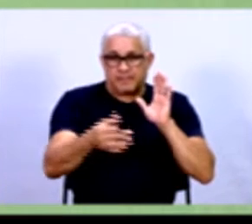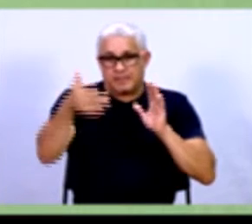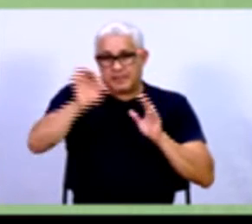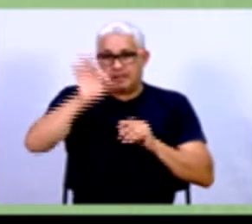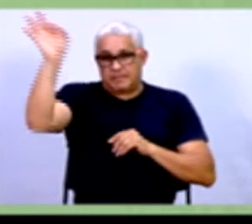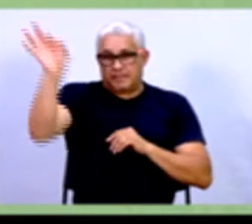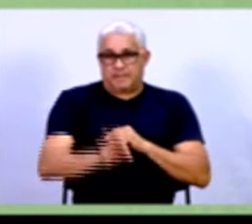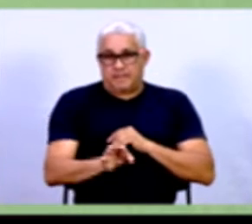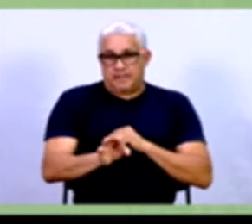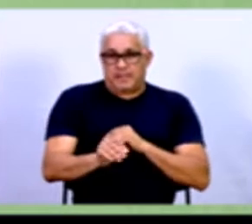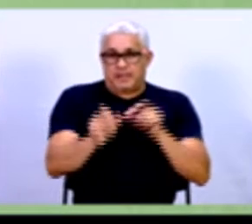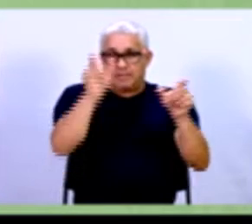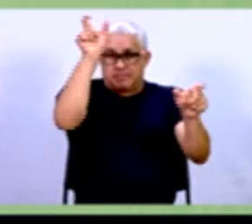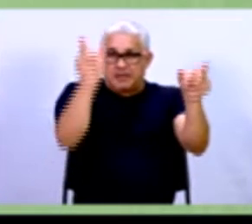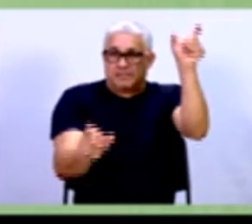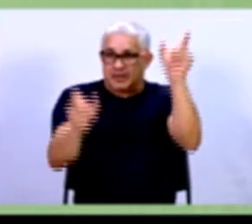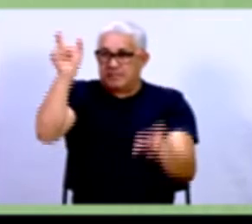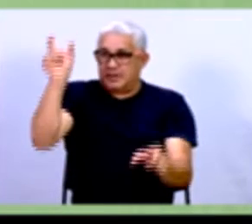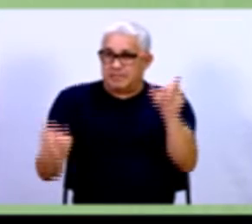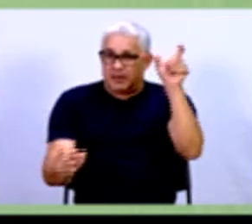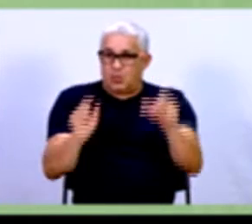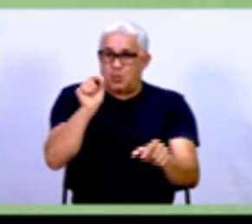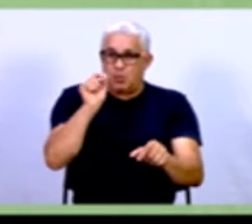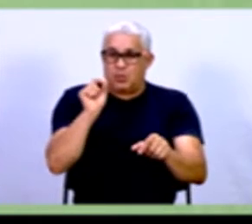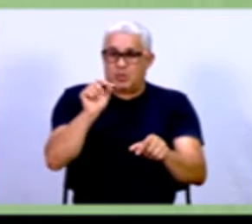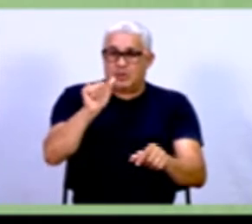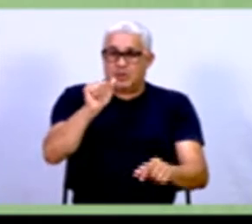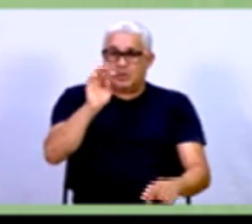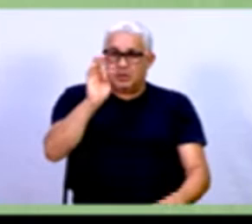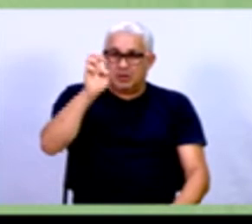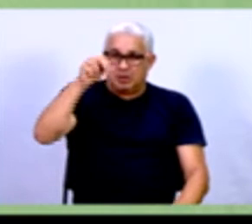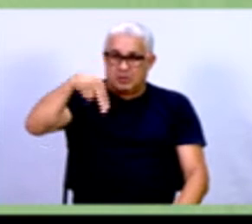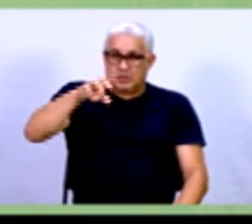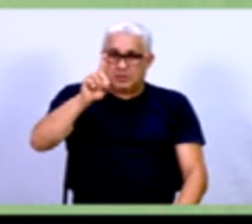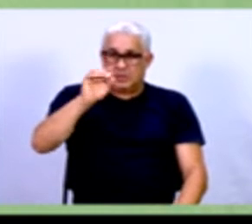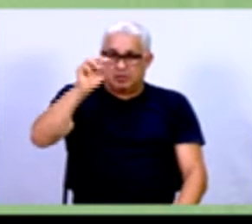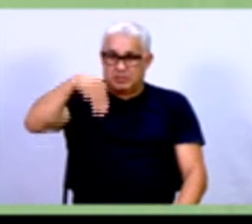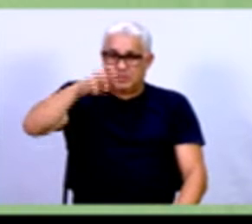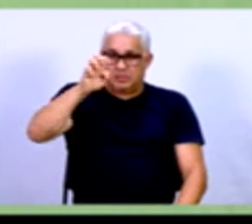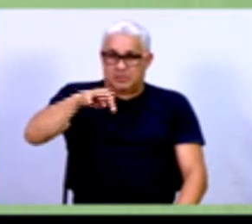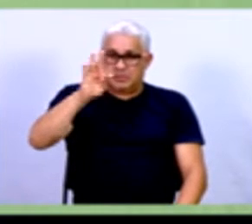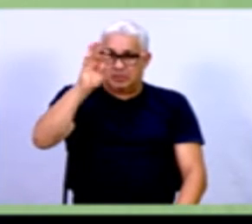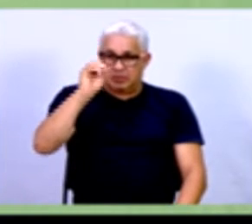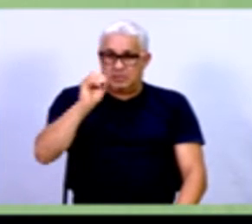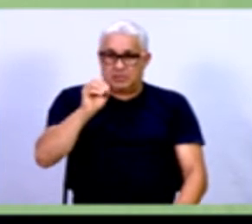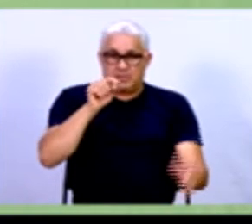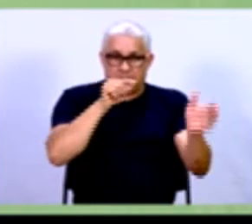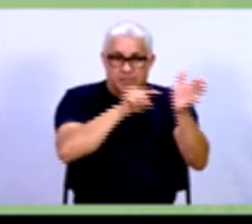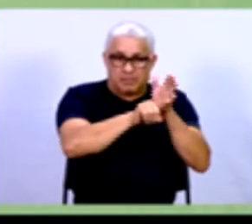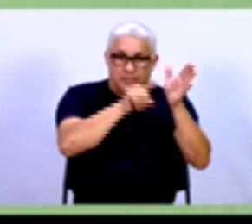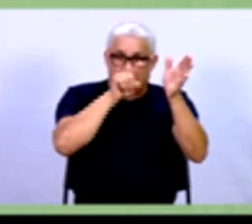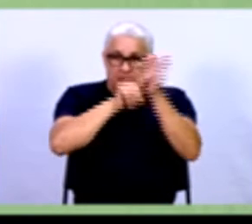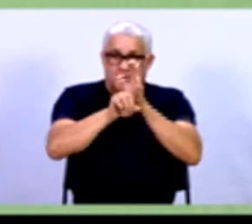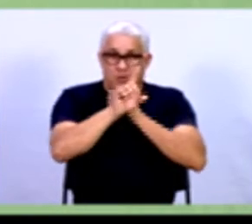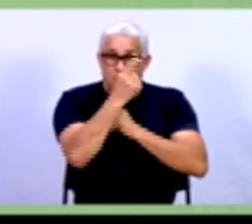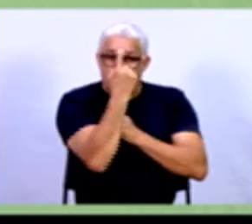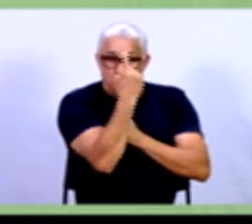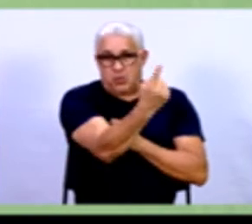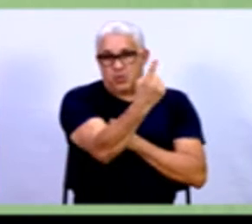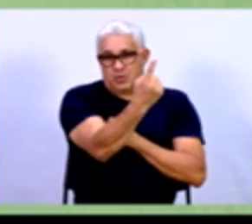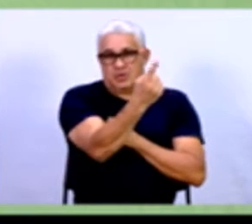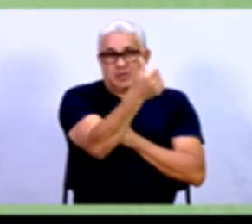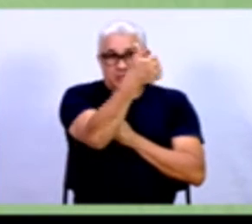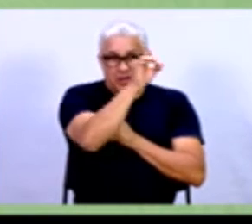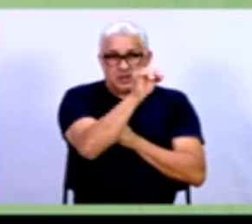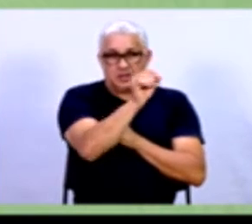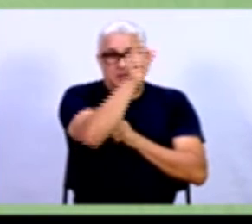seus clientes sobre a qualidade do atendimento. Então, basta que ela pergunte a um de cada 10 clientes. Portanto,